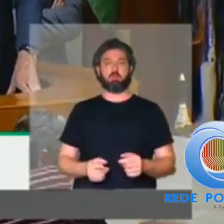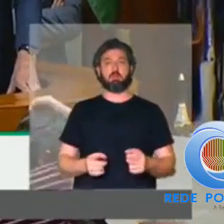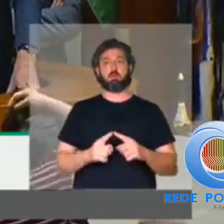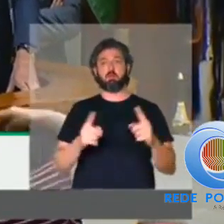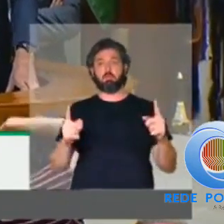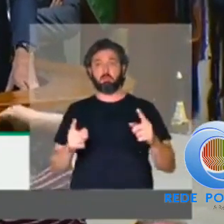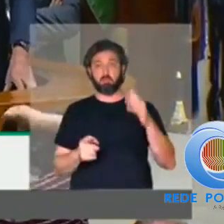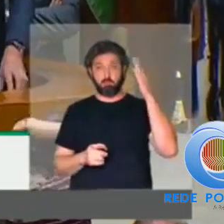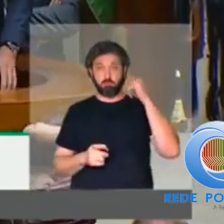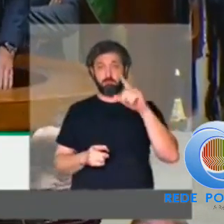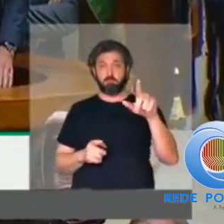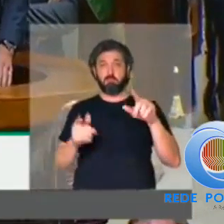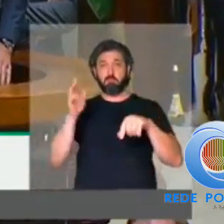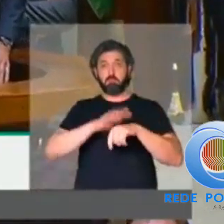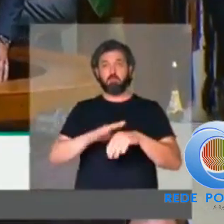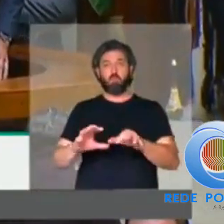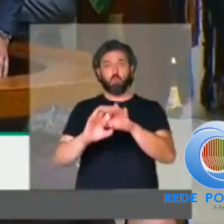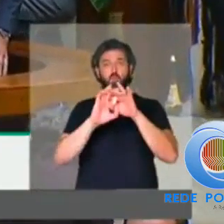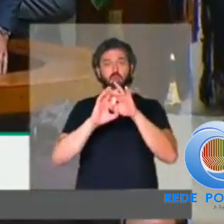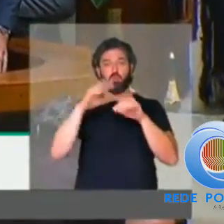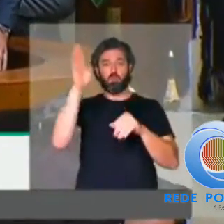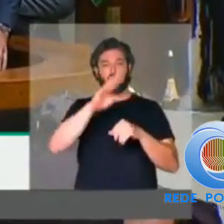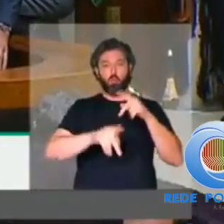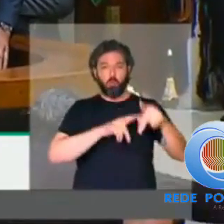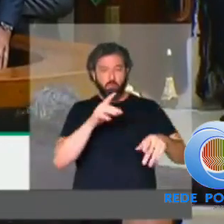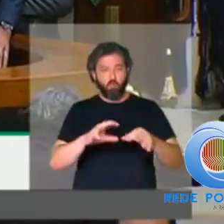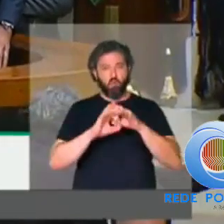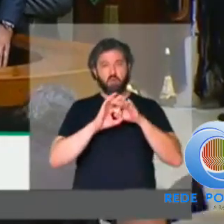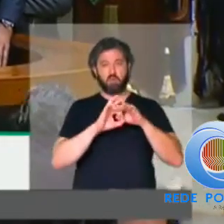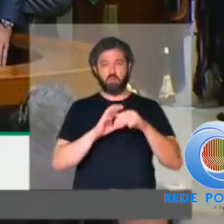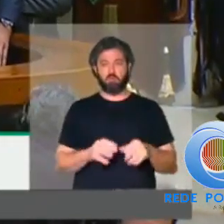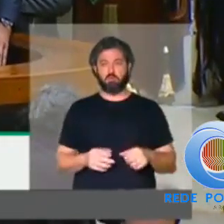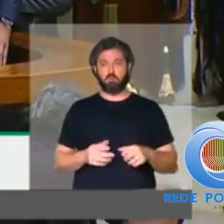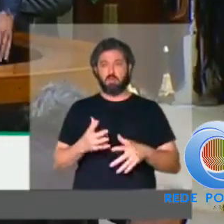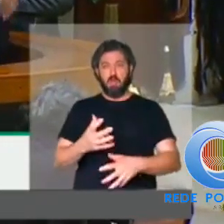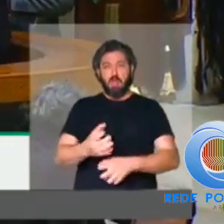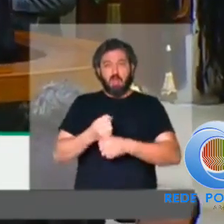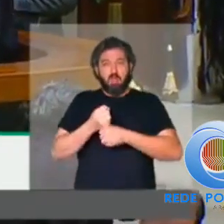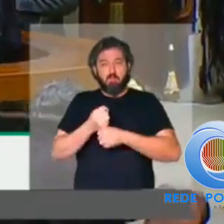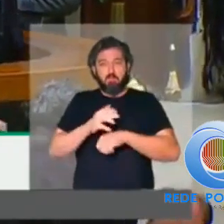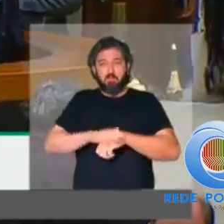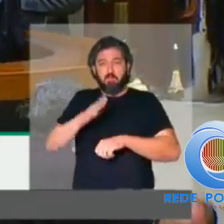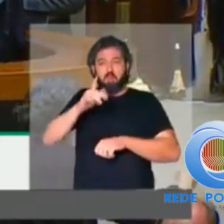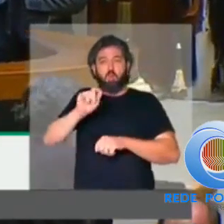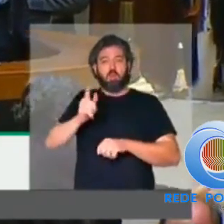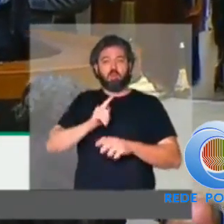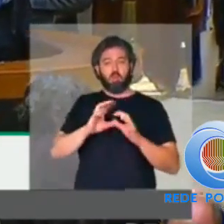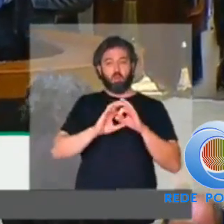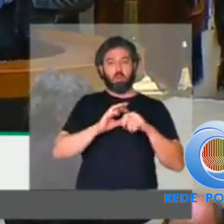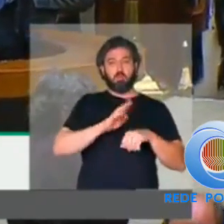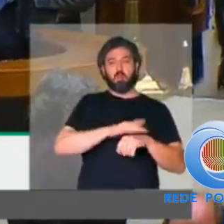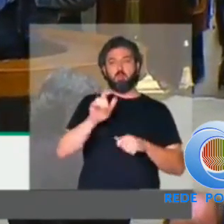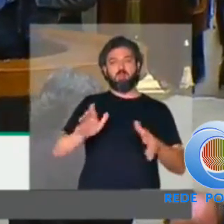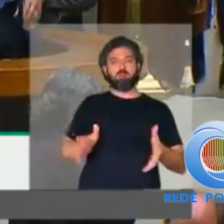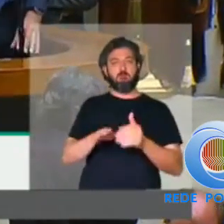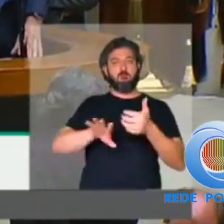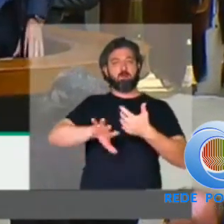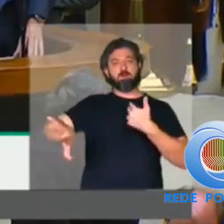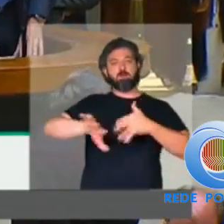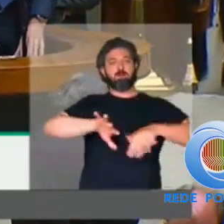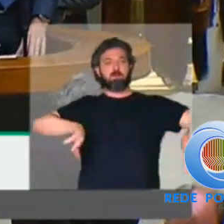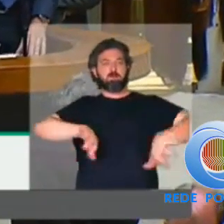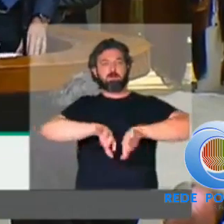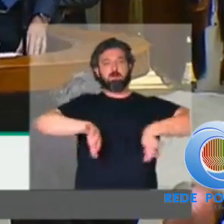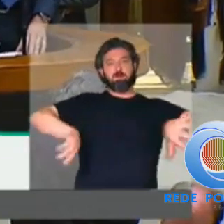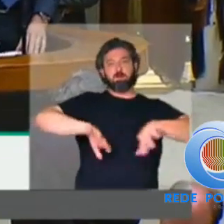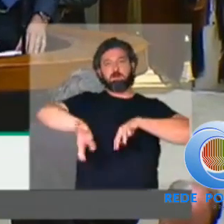mas saiba unir o país, o nosso povo. Se apegar muito mais com o que nos une do que estimular